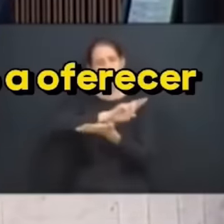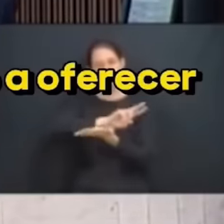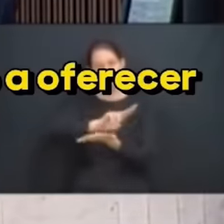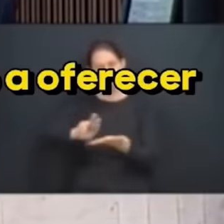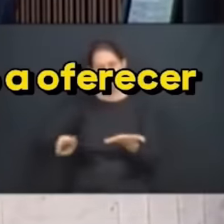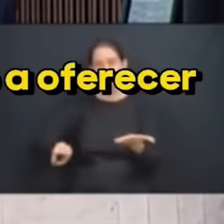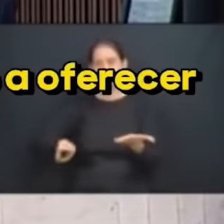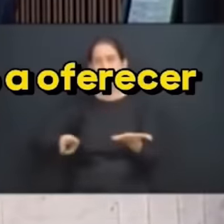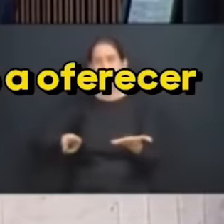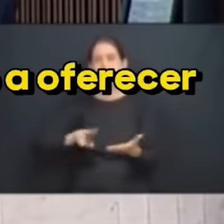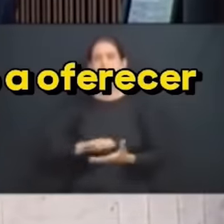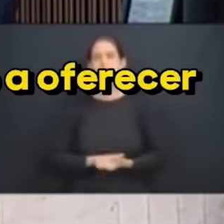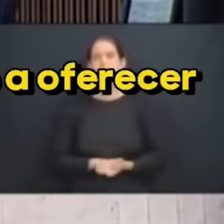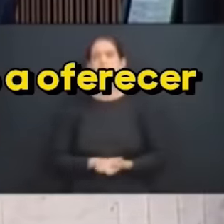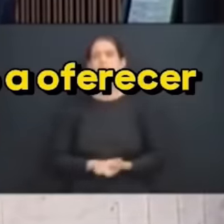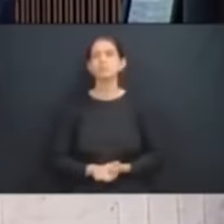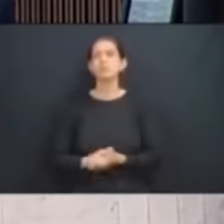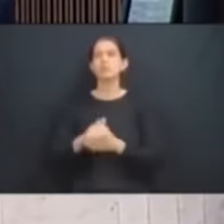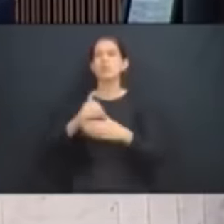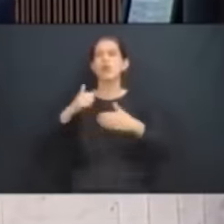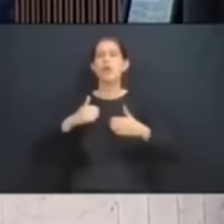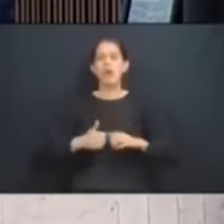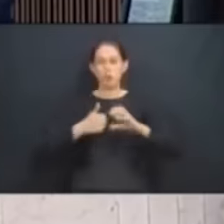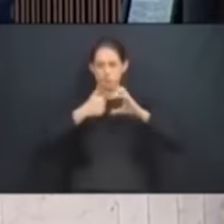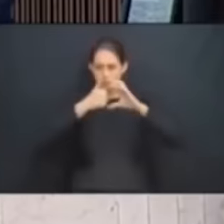o cristianismo tem muito a oferecer.